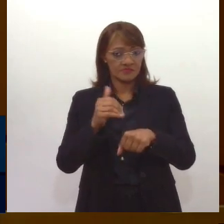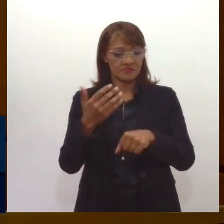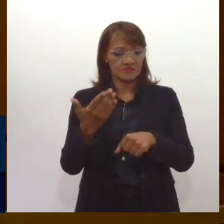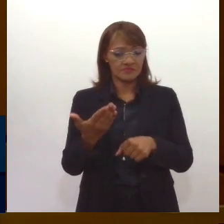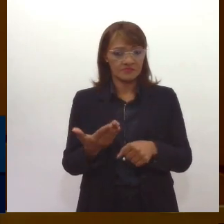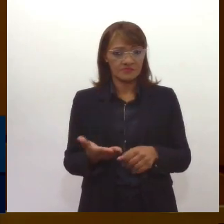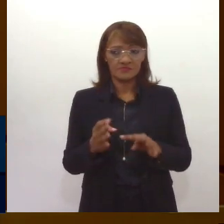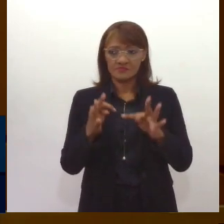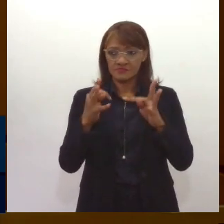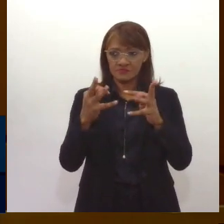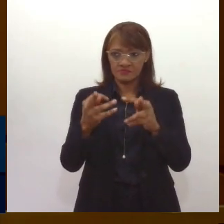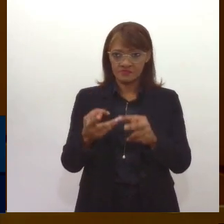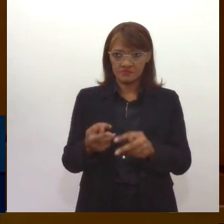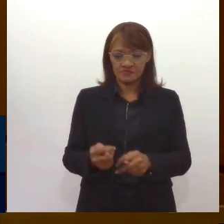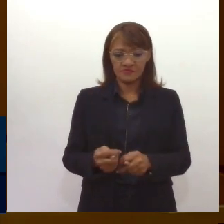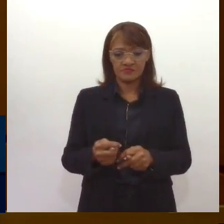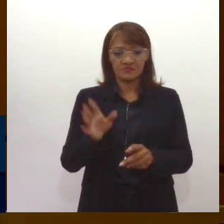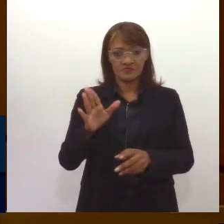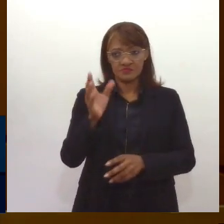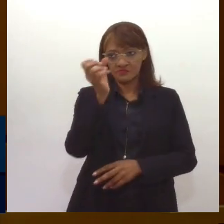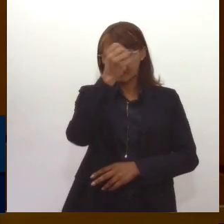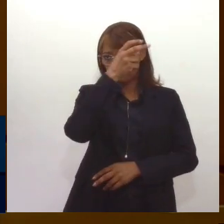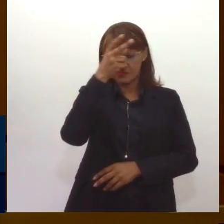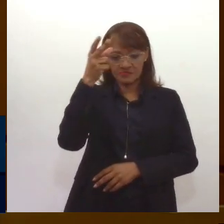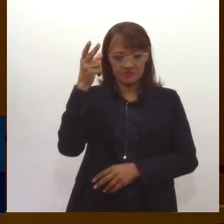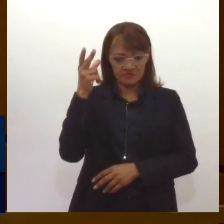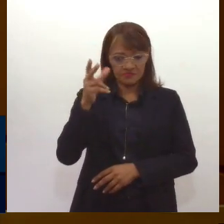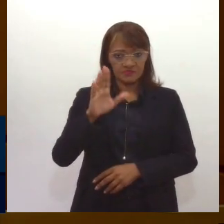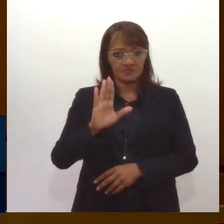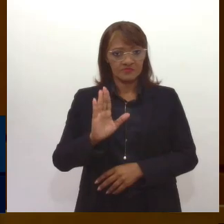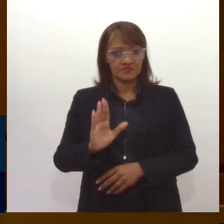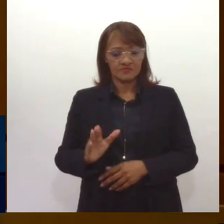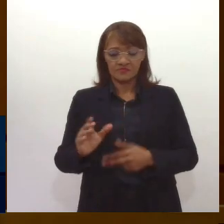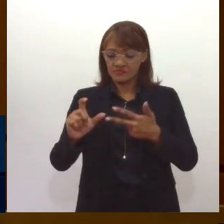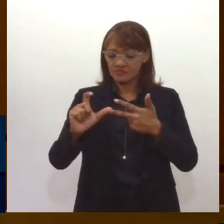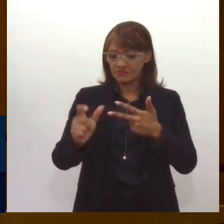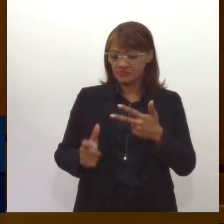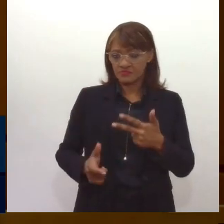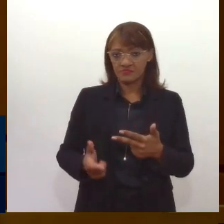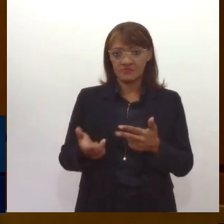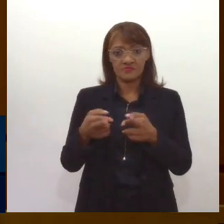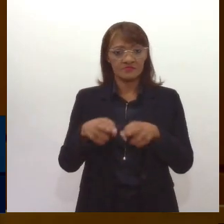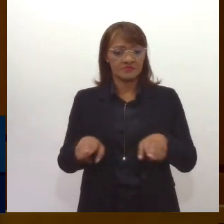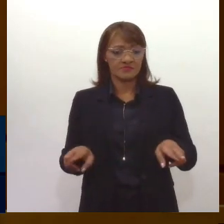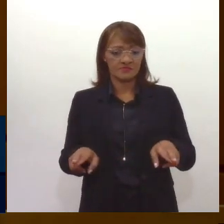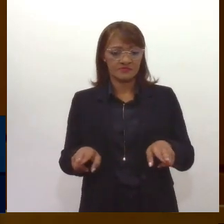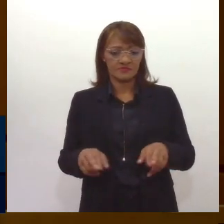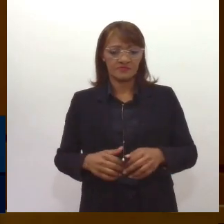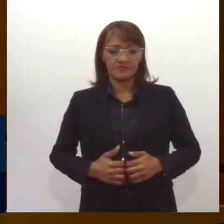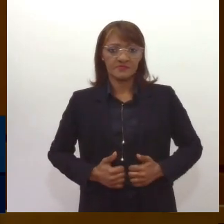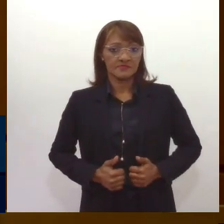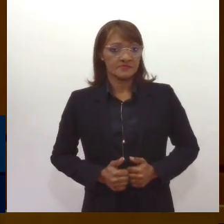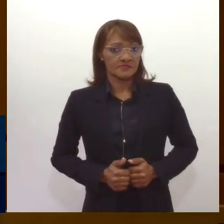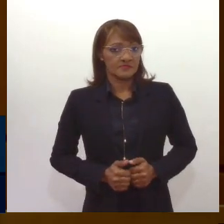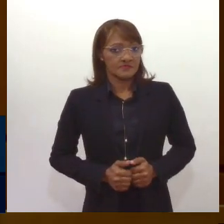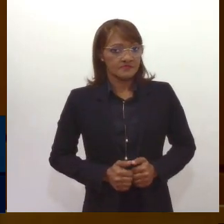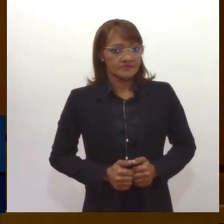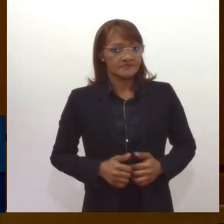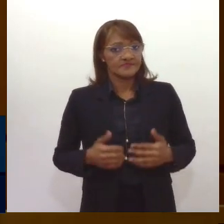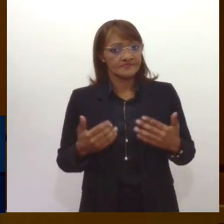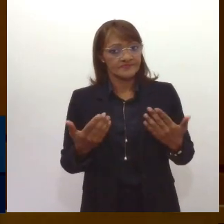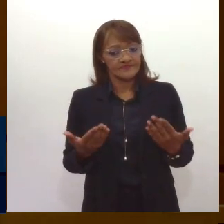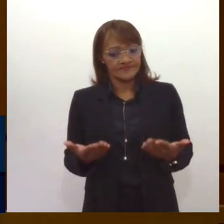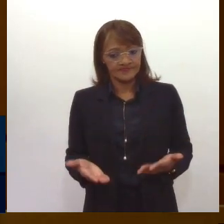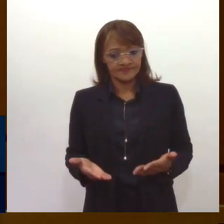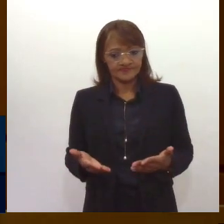para resolver essa situação. E falando sobre questão de assistência social, senhor